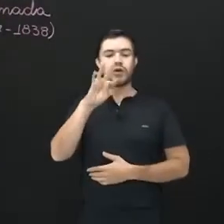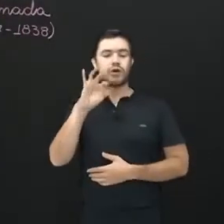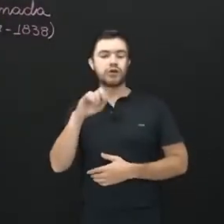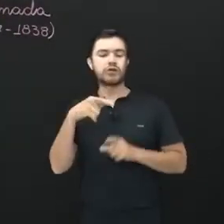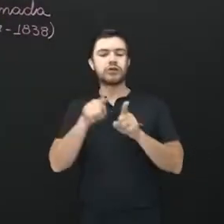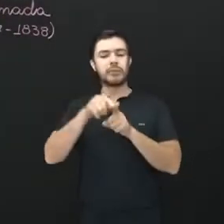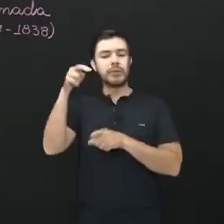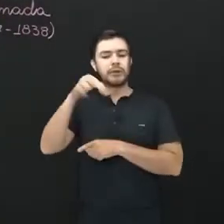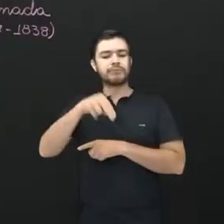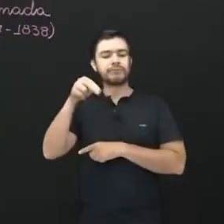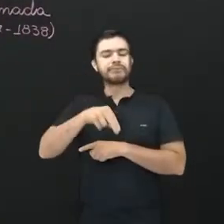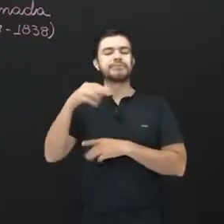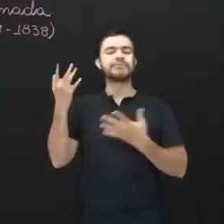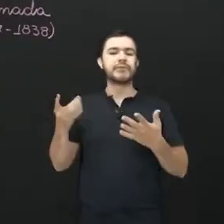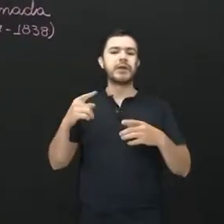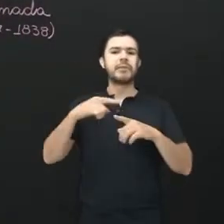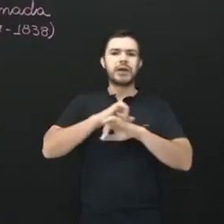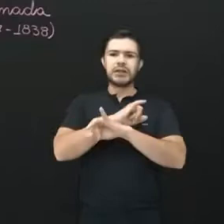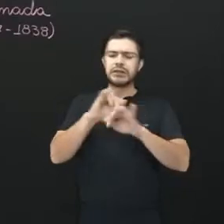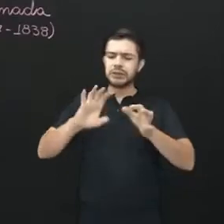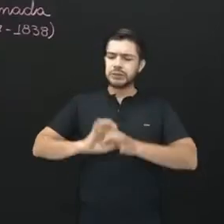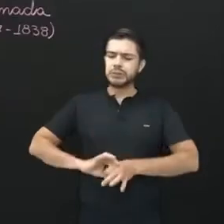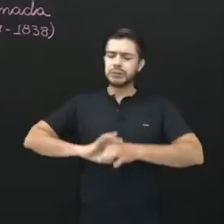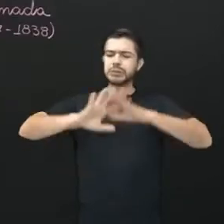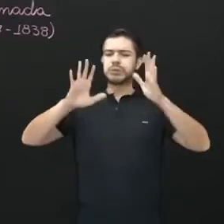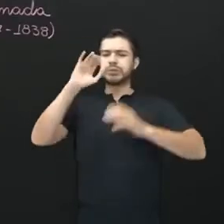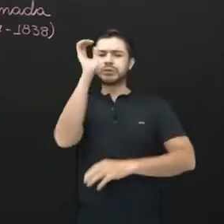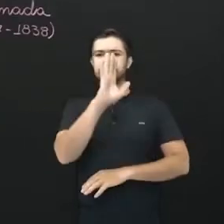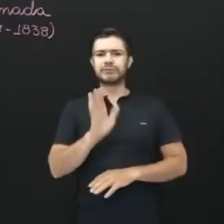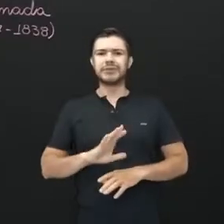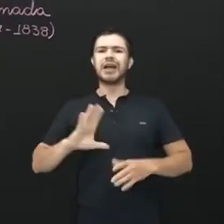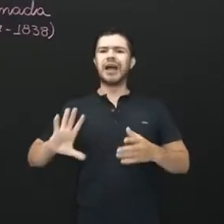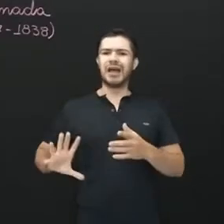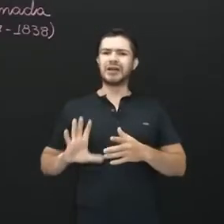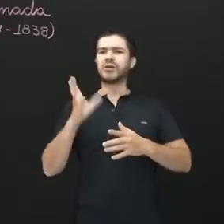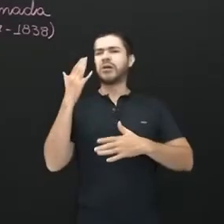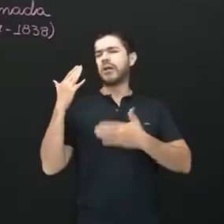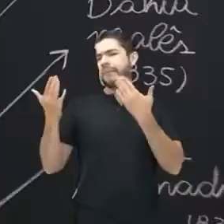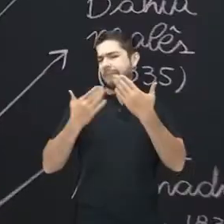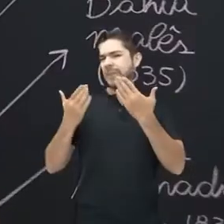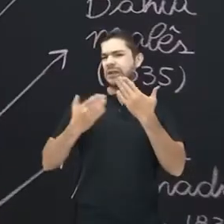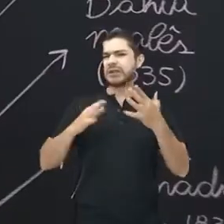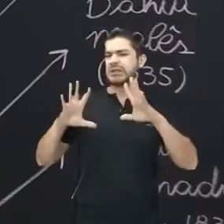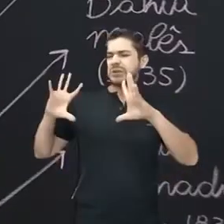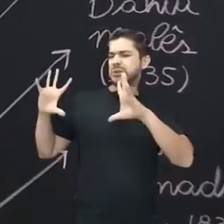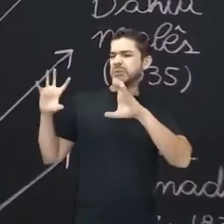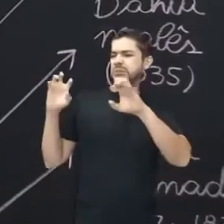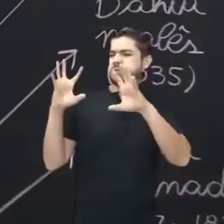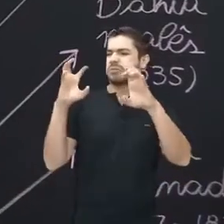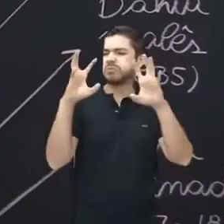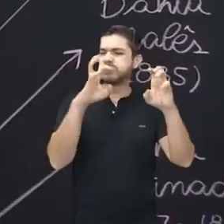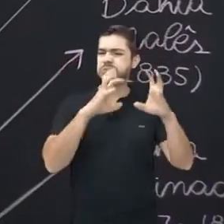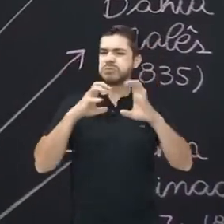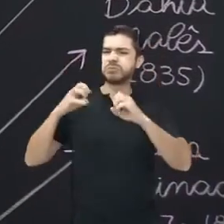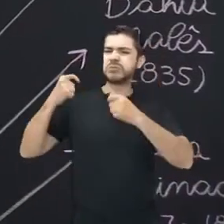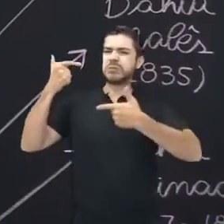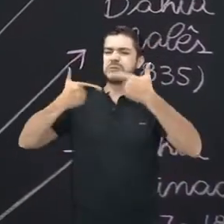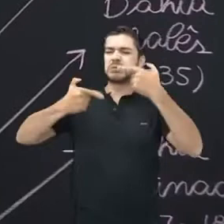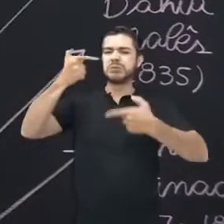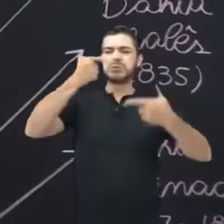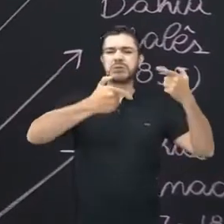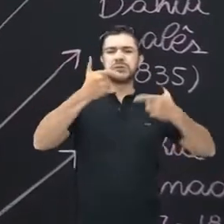para garantir a independência brasileira. Então houve uma espécie de um conflito, de uma guerra. Outra coisa é